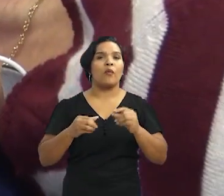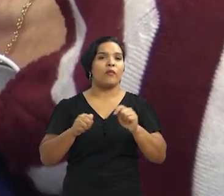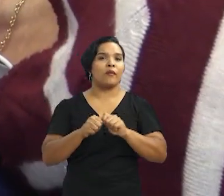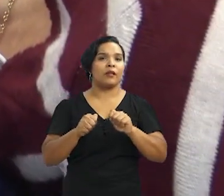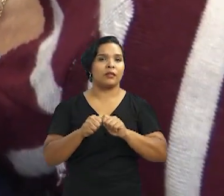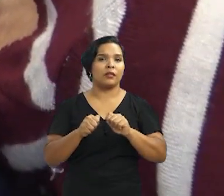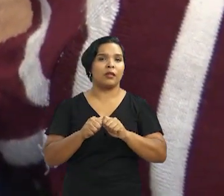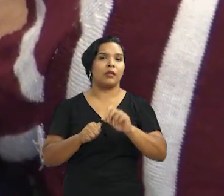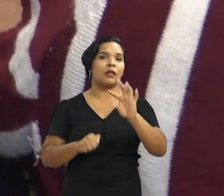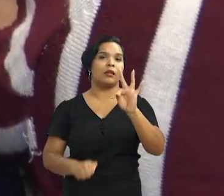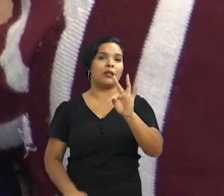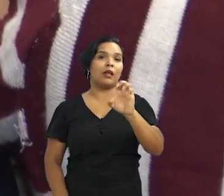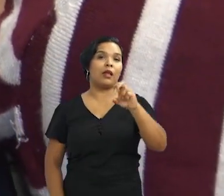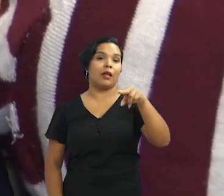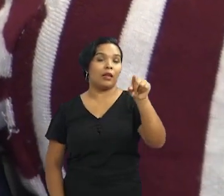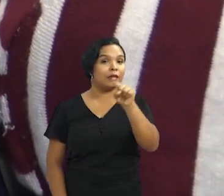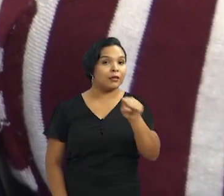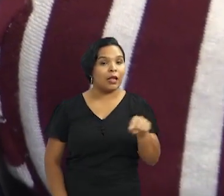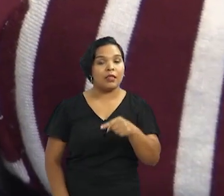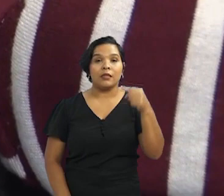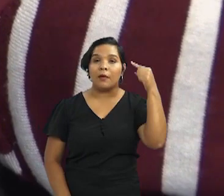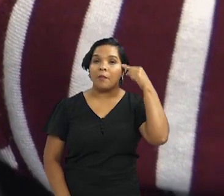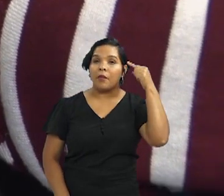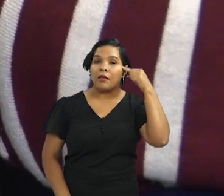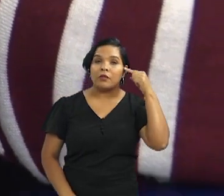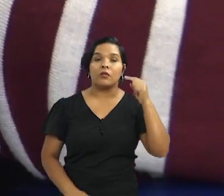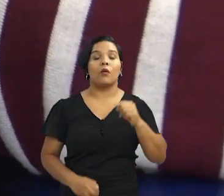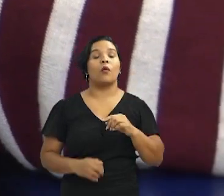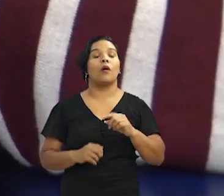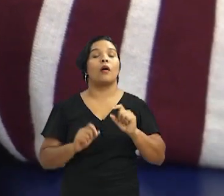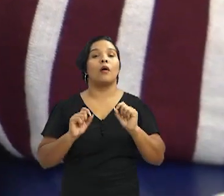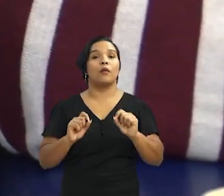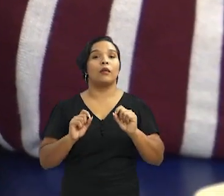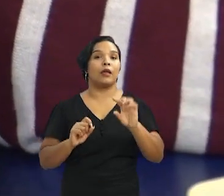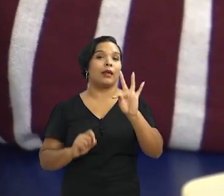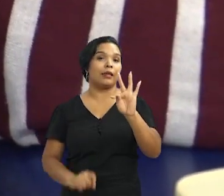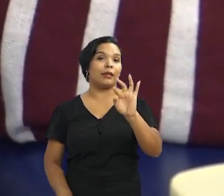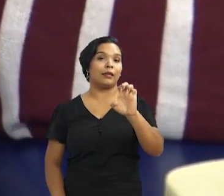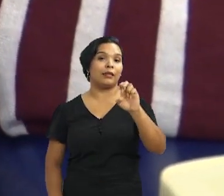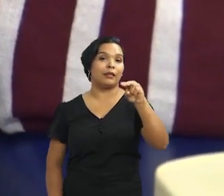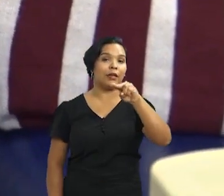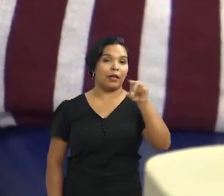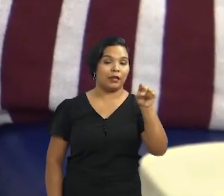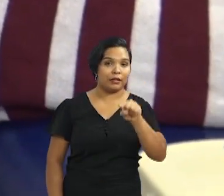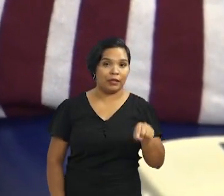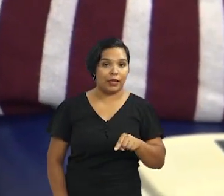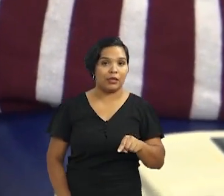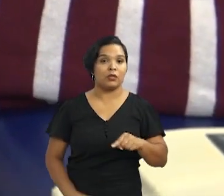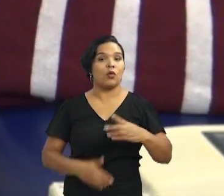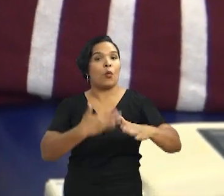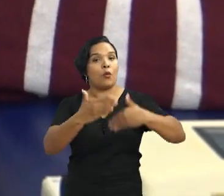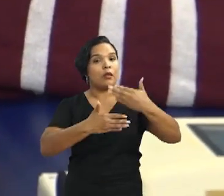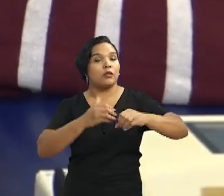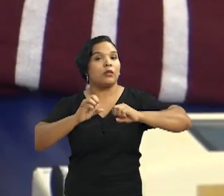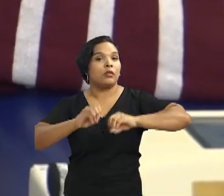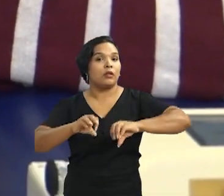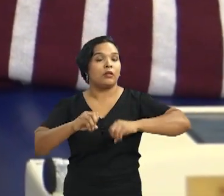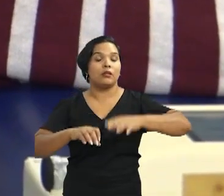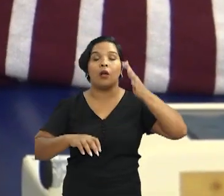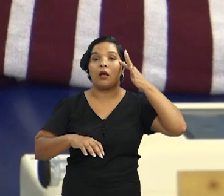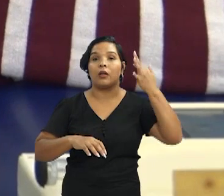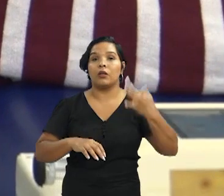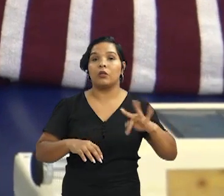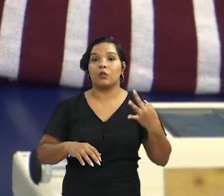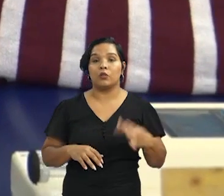mecanismo de ação da TENS, a gente criou essa hipótese de que a utilização da TENS em associação com o processo